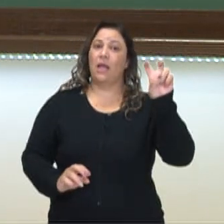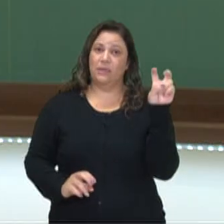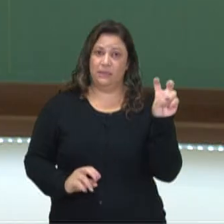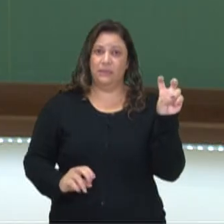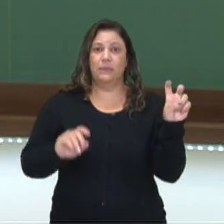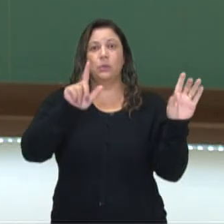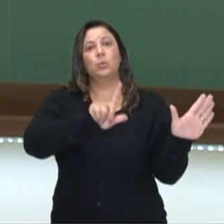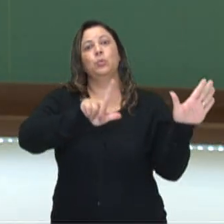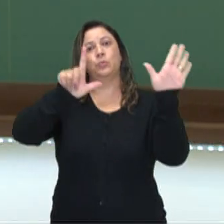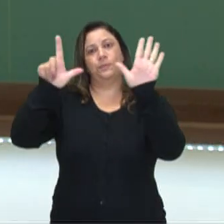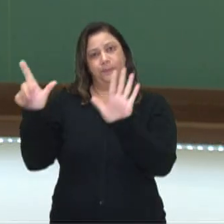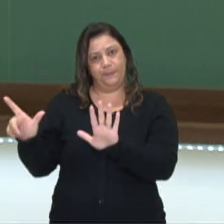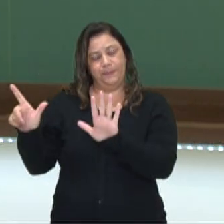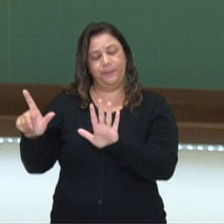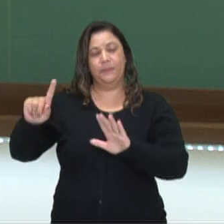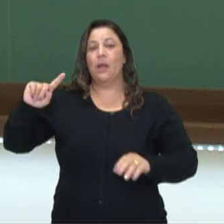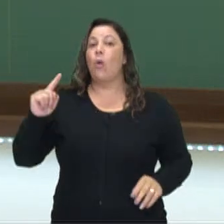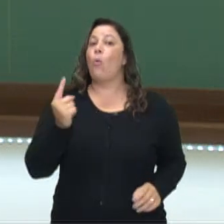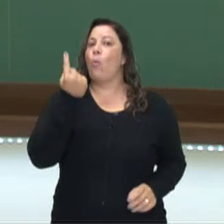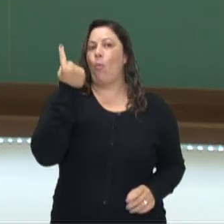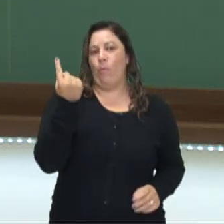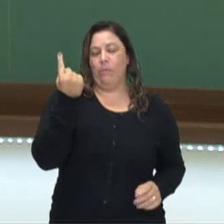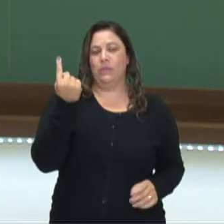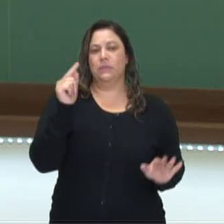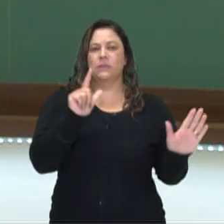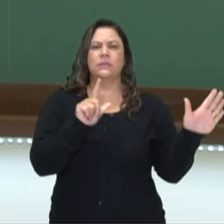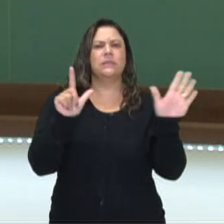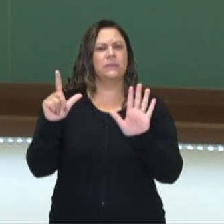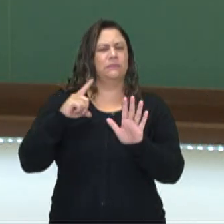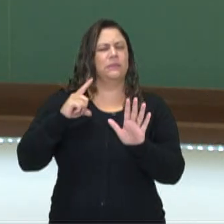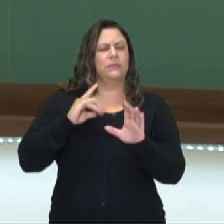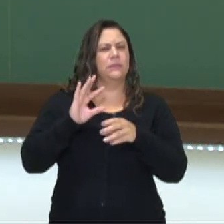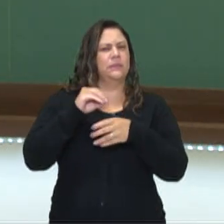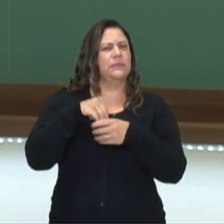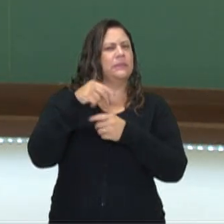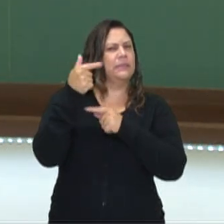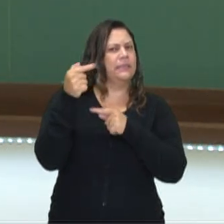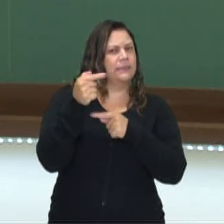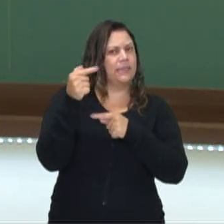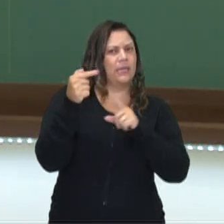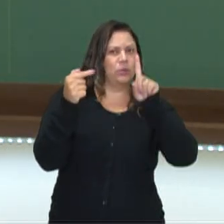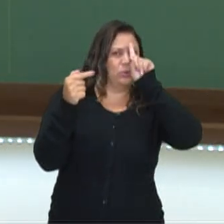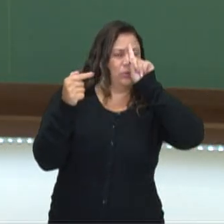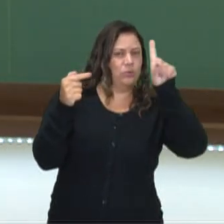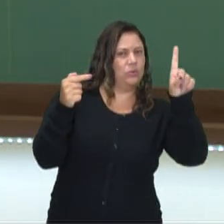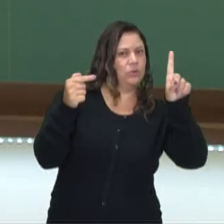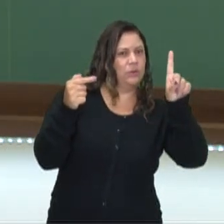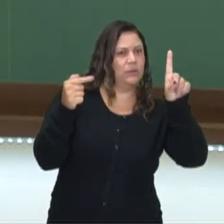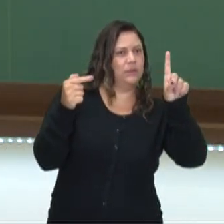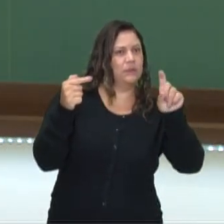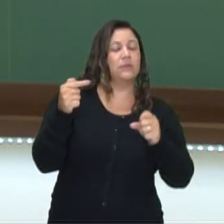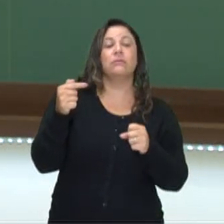5 semanas. Se uma semana tem 7 dias, então basta eu fazer o quê?